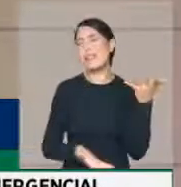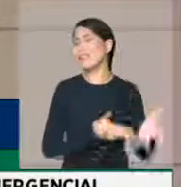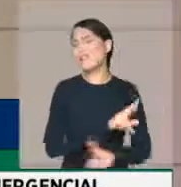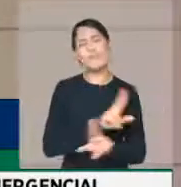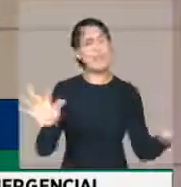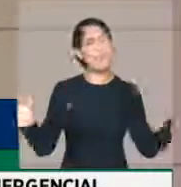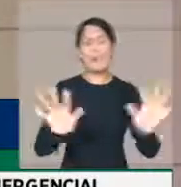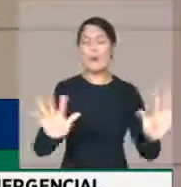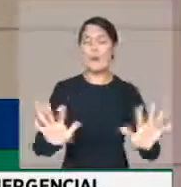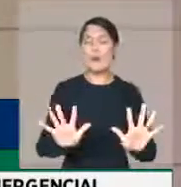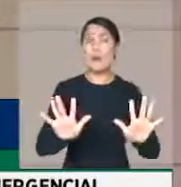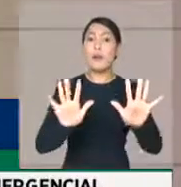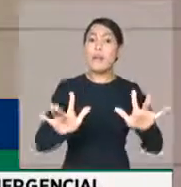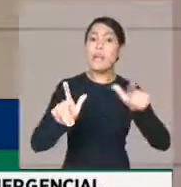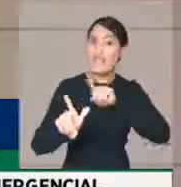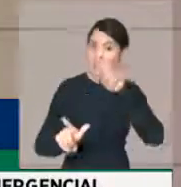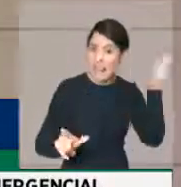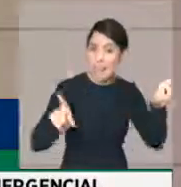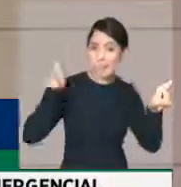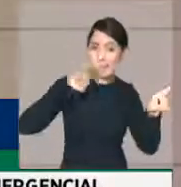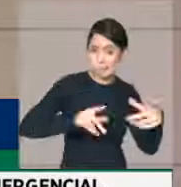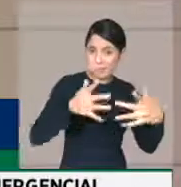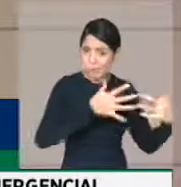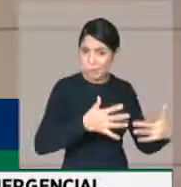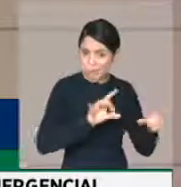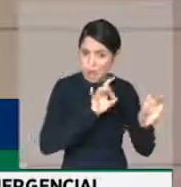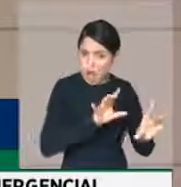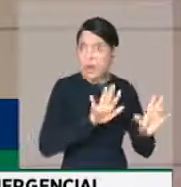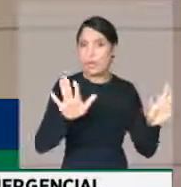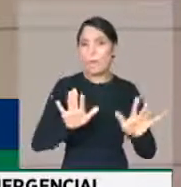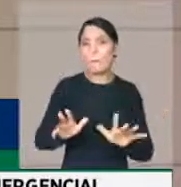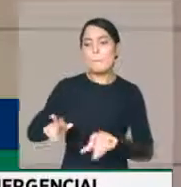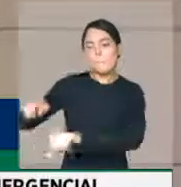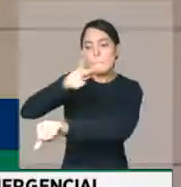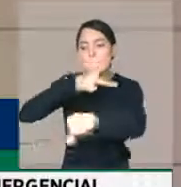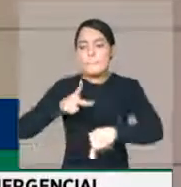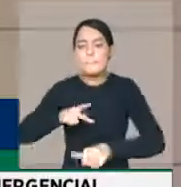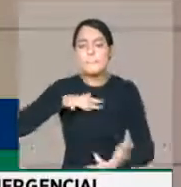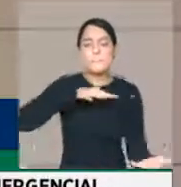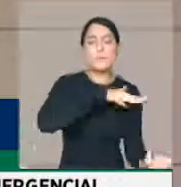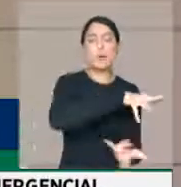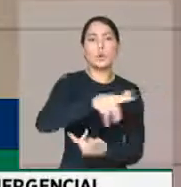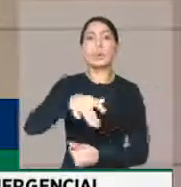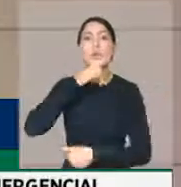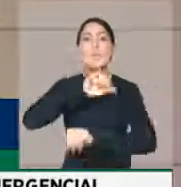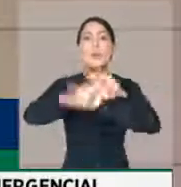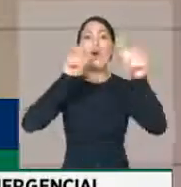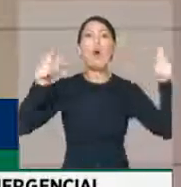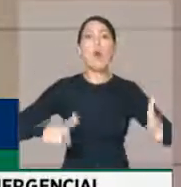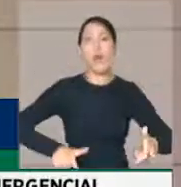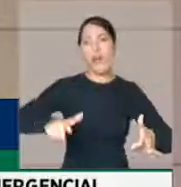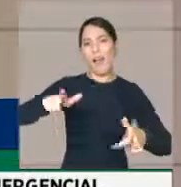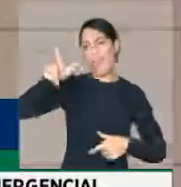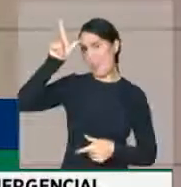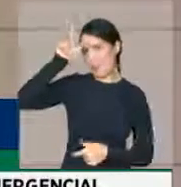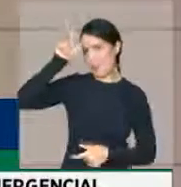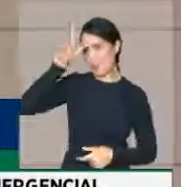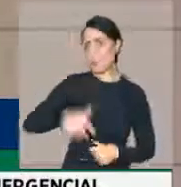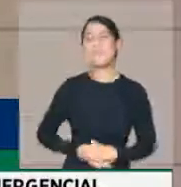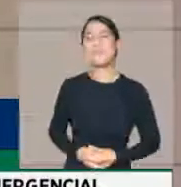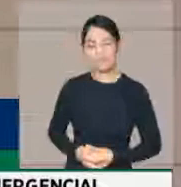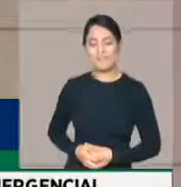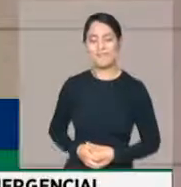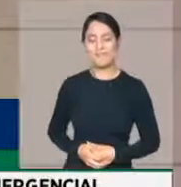Unidos, mas levou a protestos em vários outros países do mundo, como, por exemplo, a Alemanha. E esse,